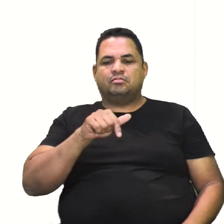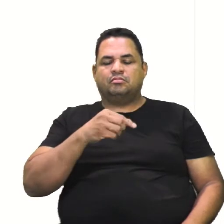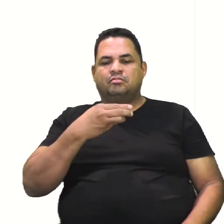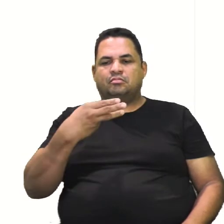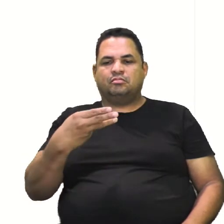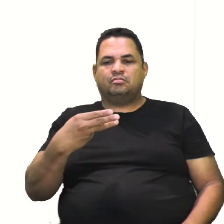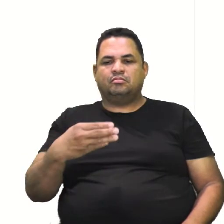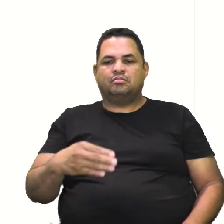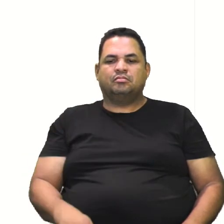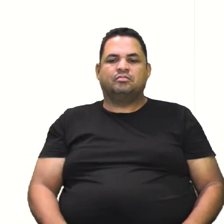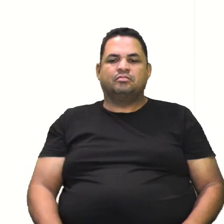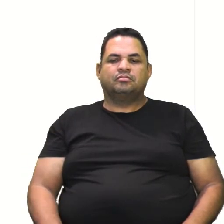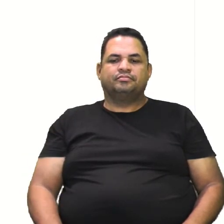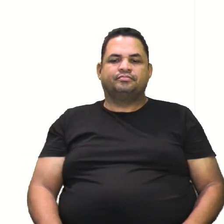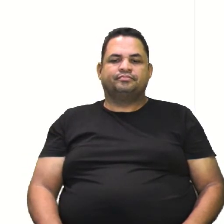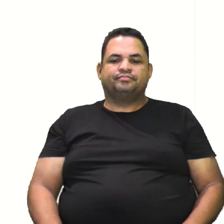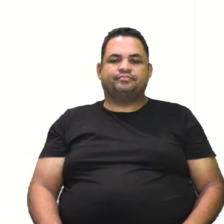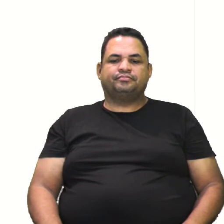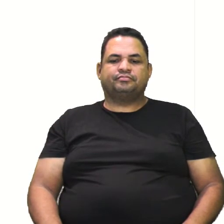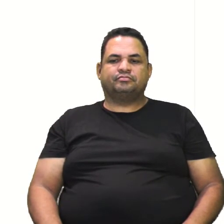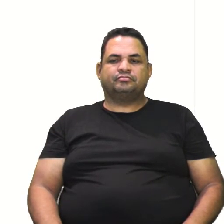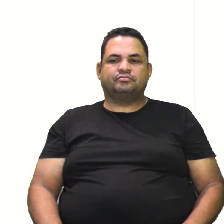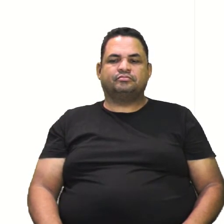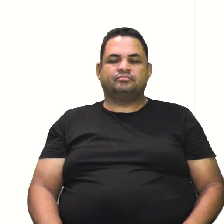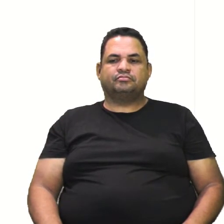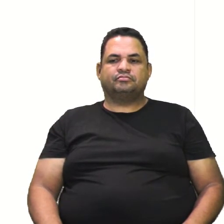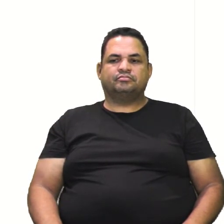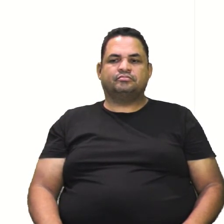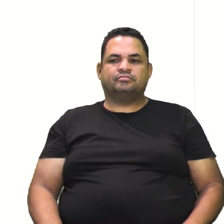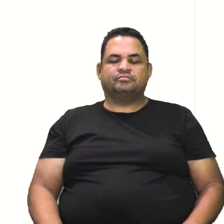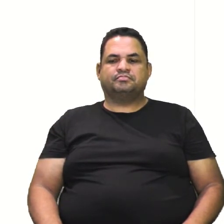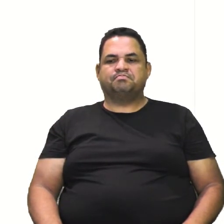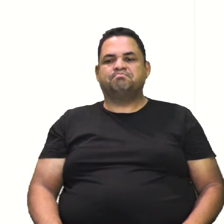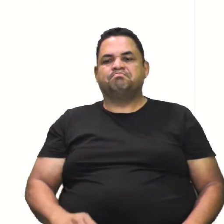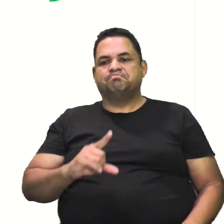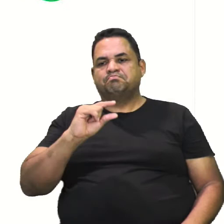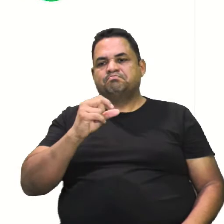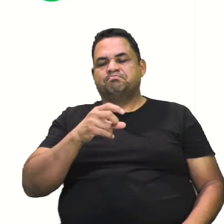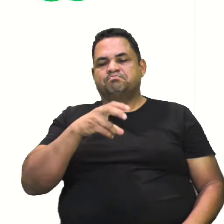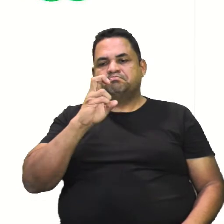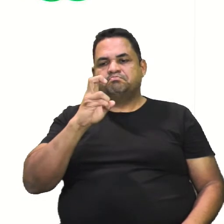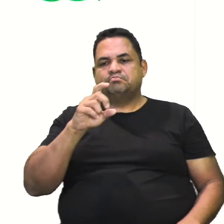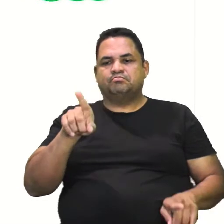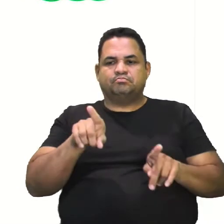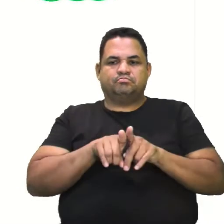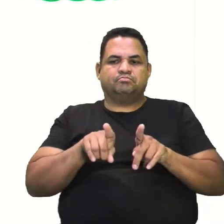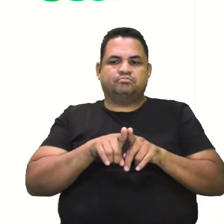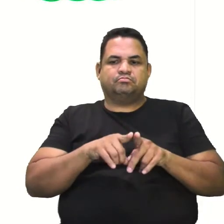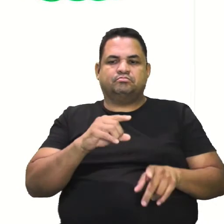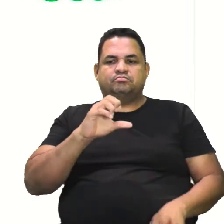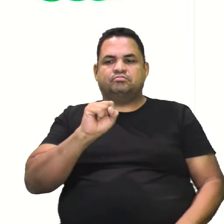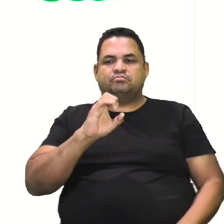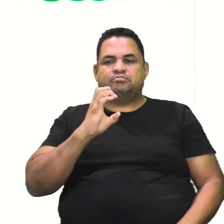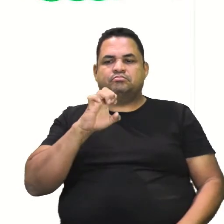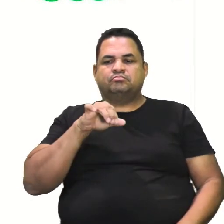0,3. 0,3, né? Aproximado, né? Ou seja, com certeza menor que 5, então ela também